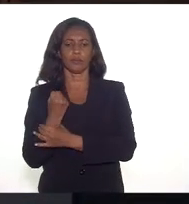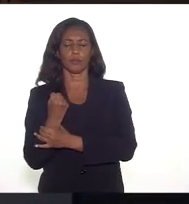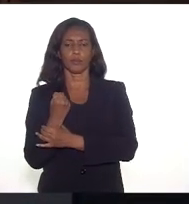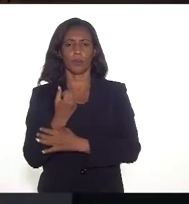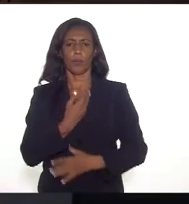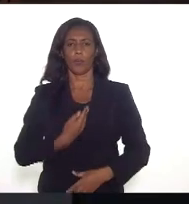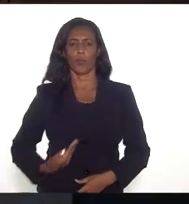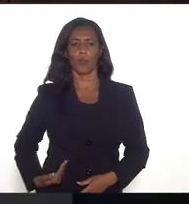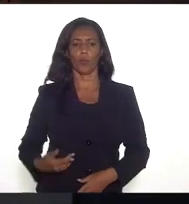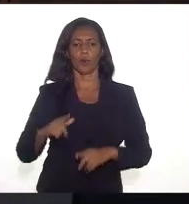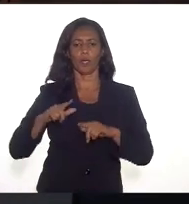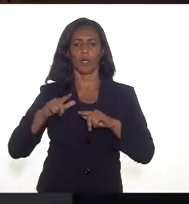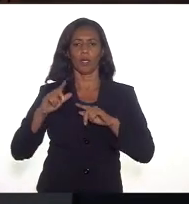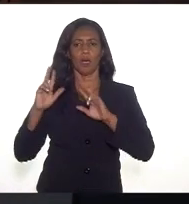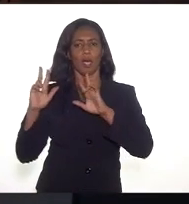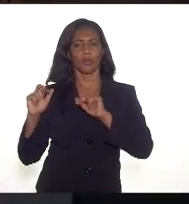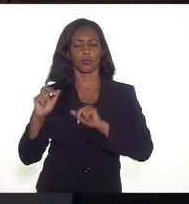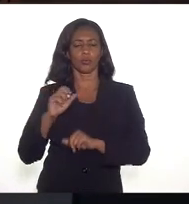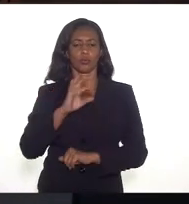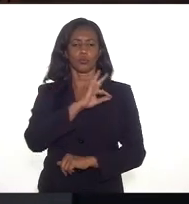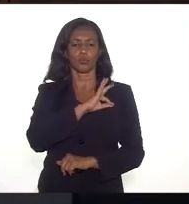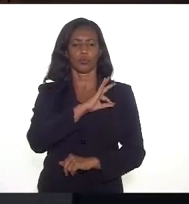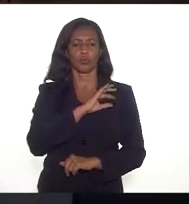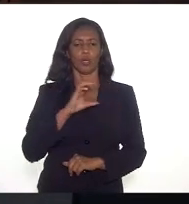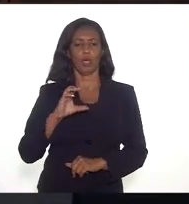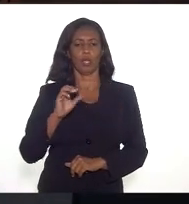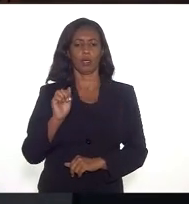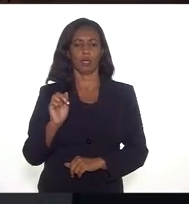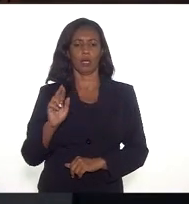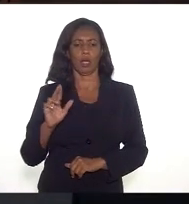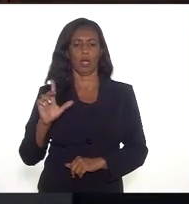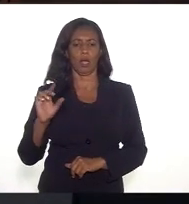Segurança Pública e Assuntos de Polícia, delegado Carlos Augusto.